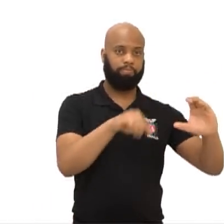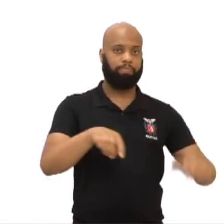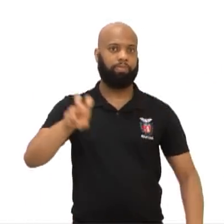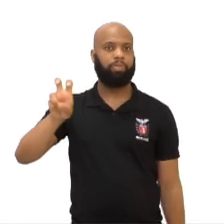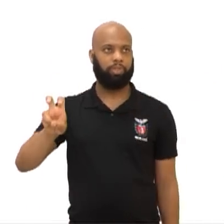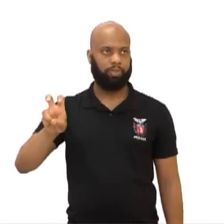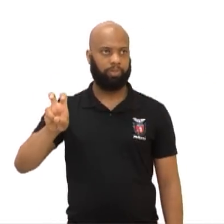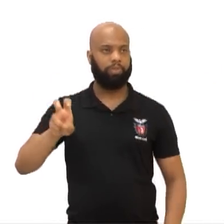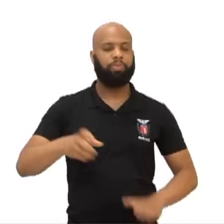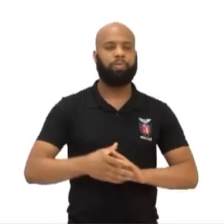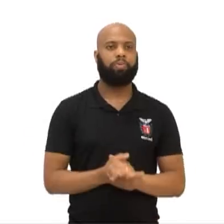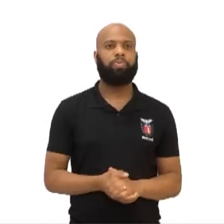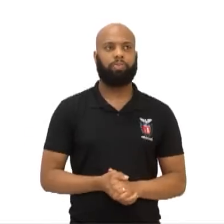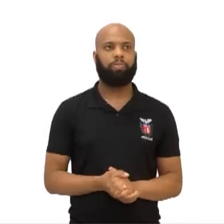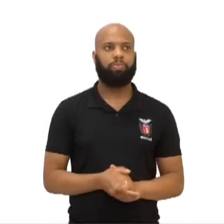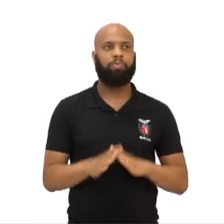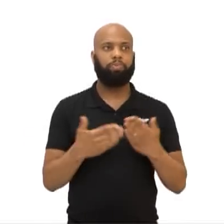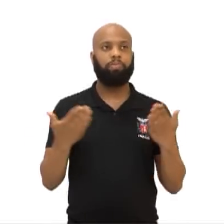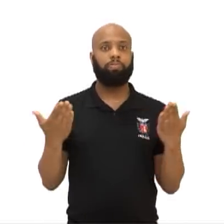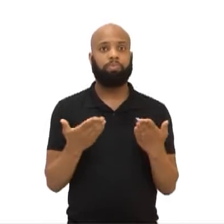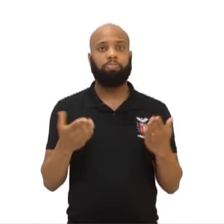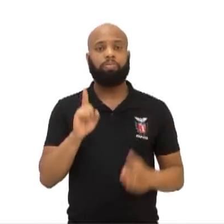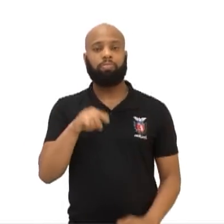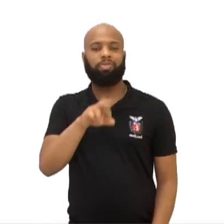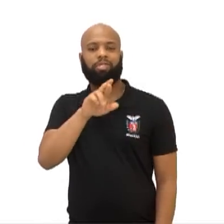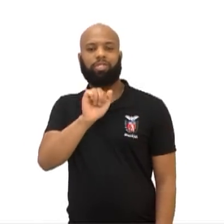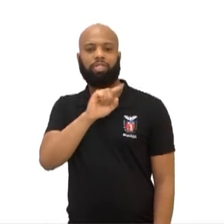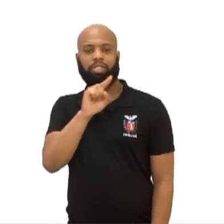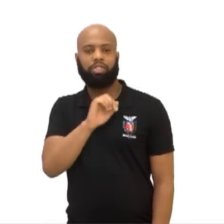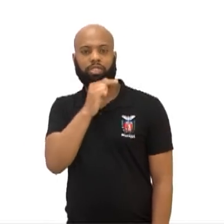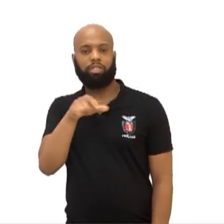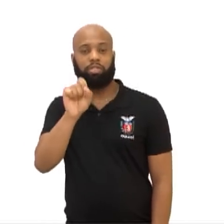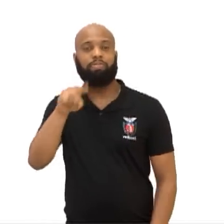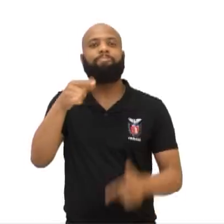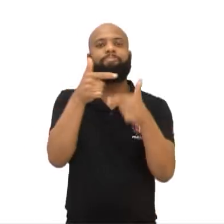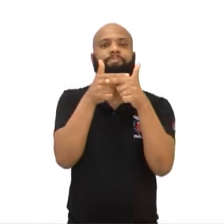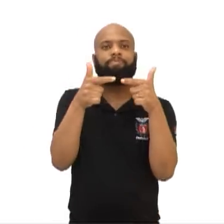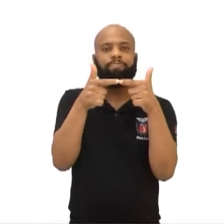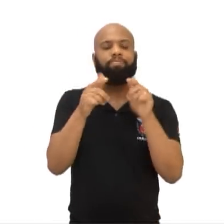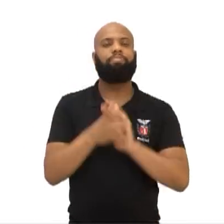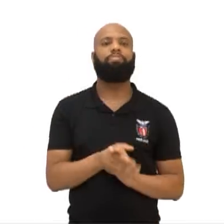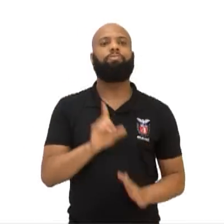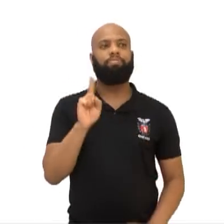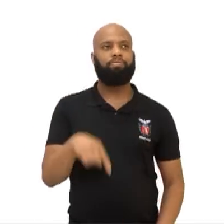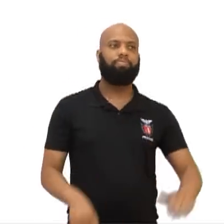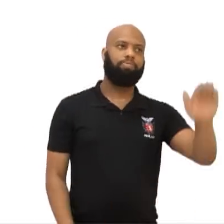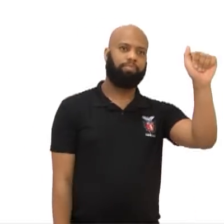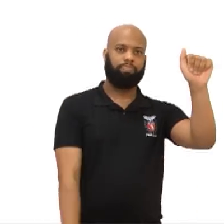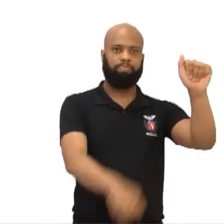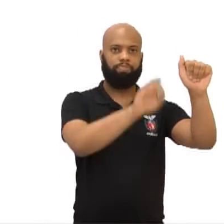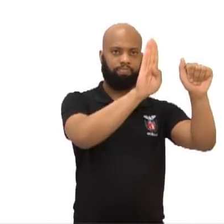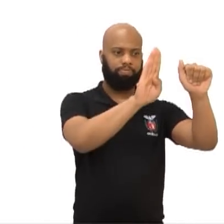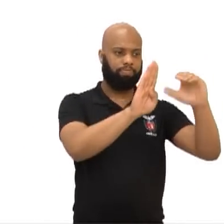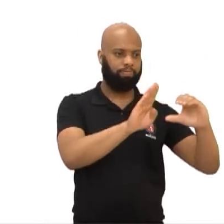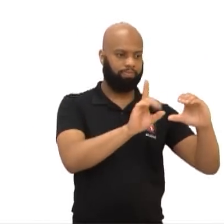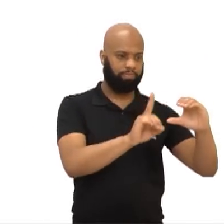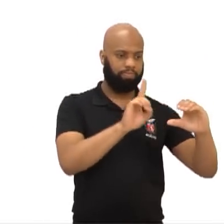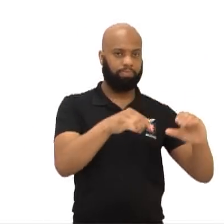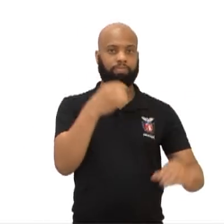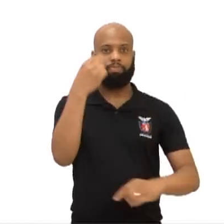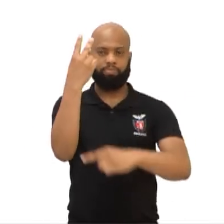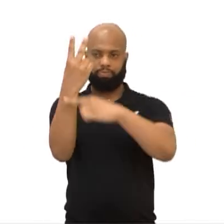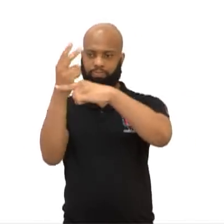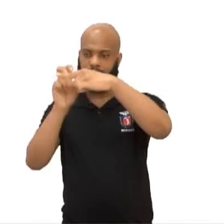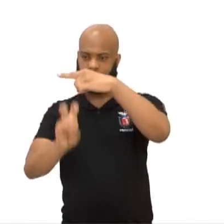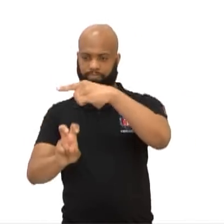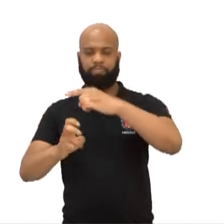CD, 5. Então, a razão dos segmentos AB e CD vale